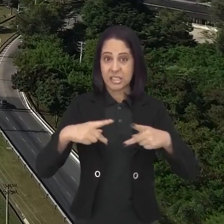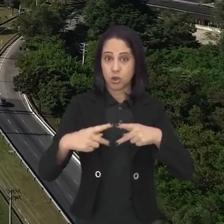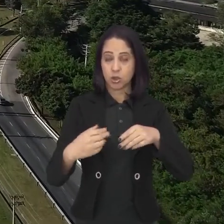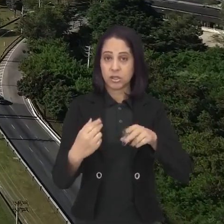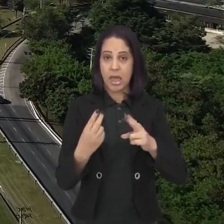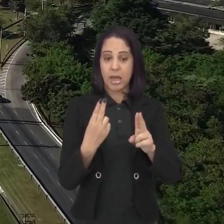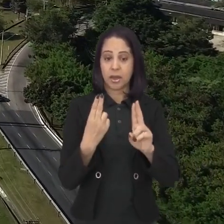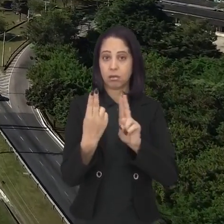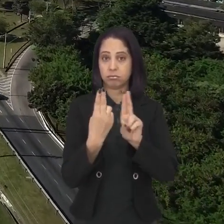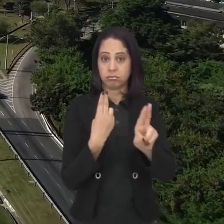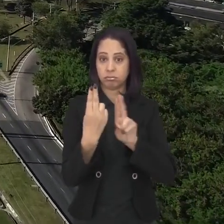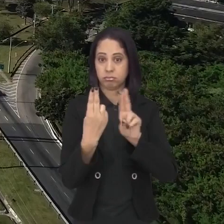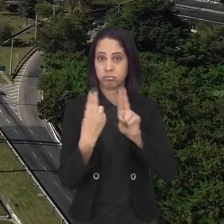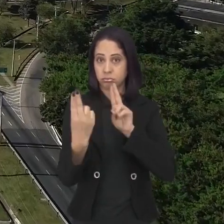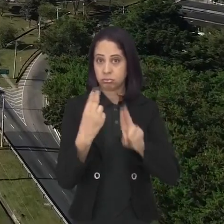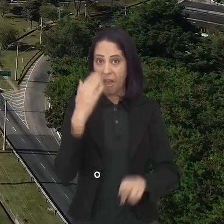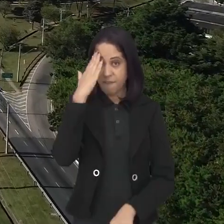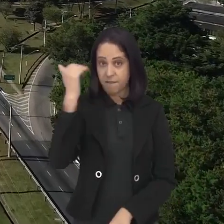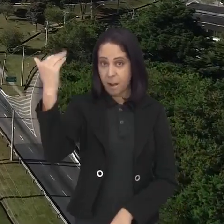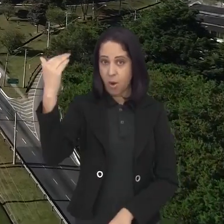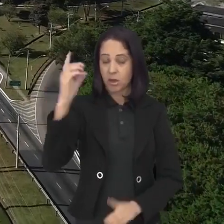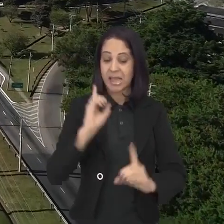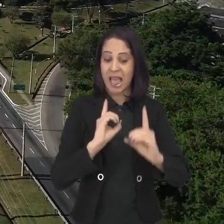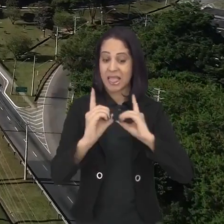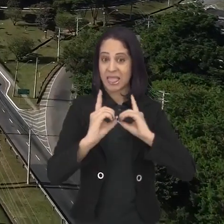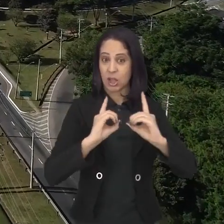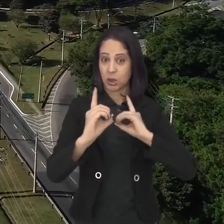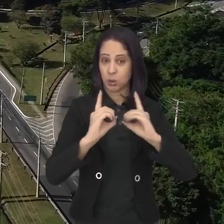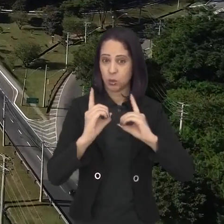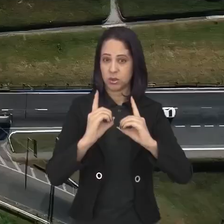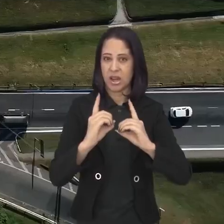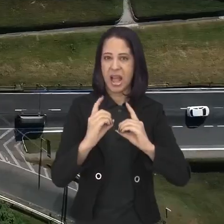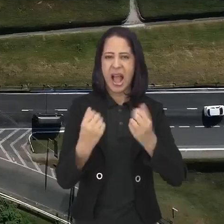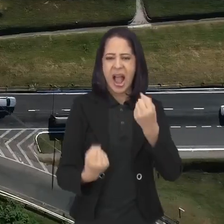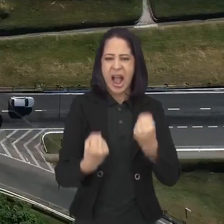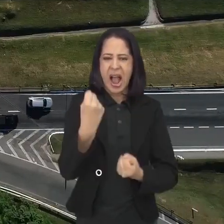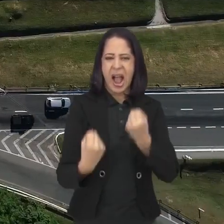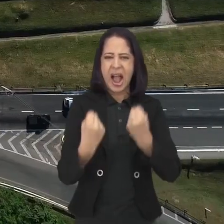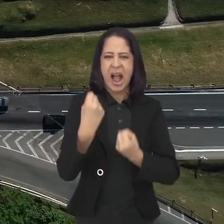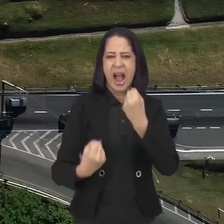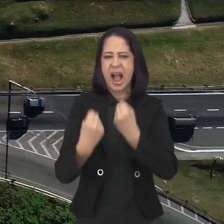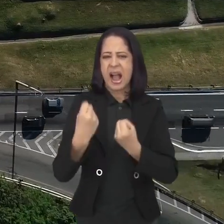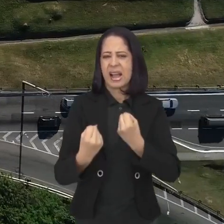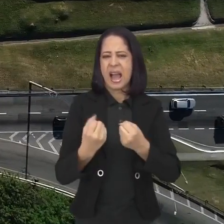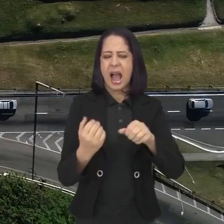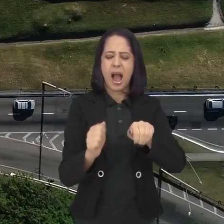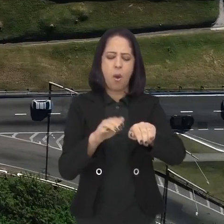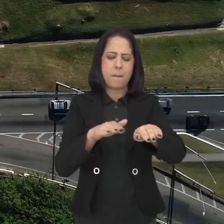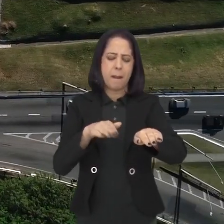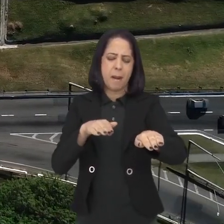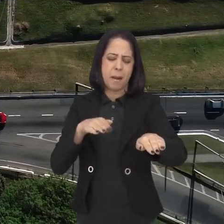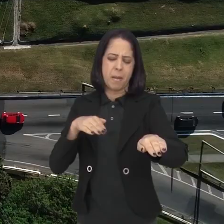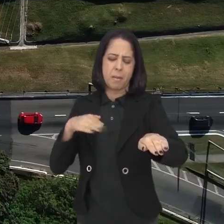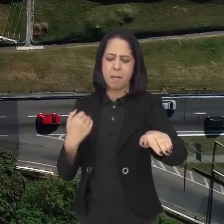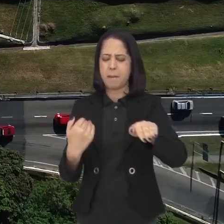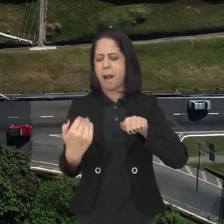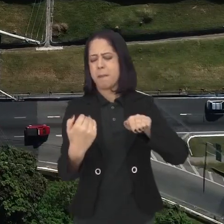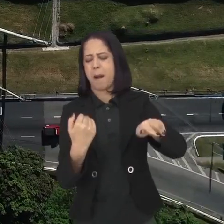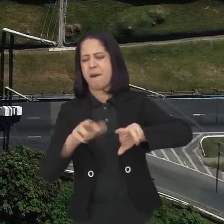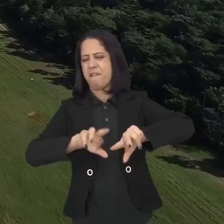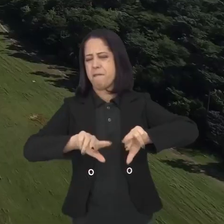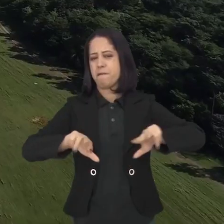por uma das principais rodovias do país, a Presidente Dutra. São milhares de veículos todos os dias e, com